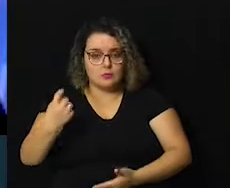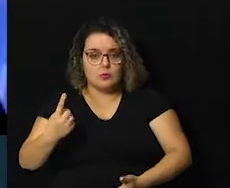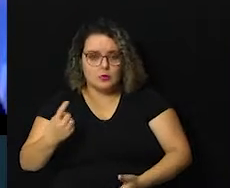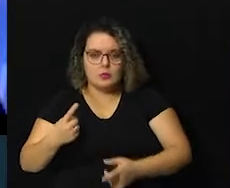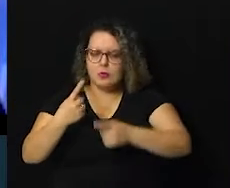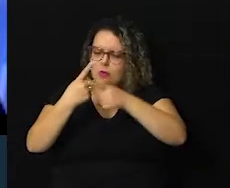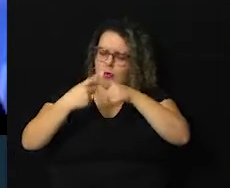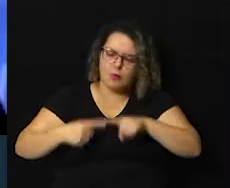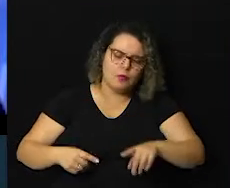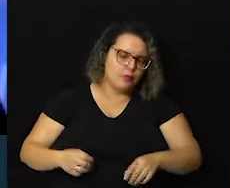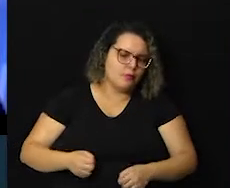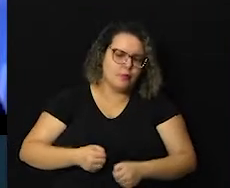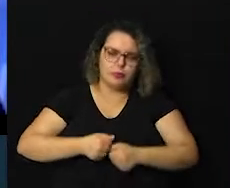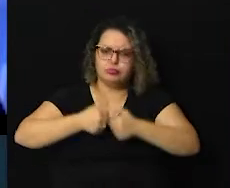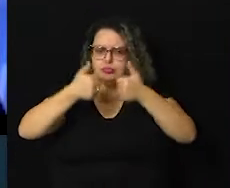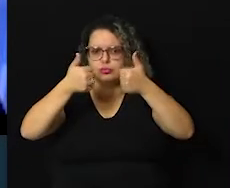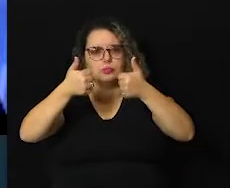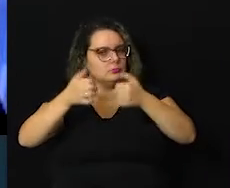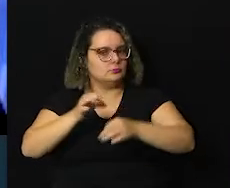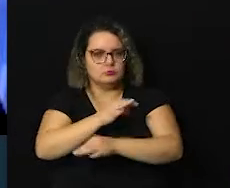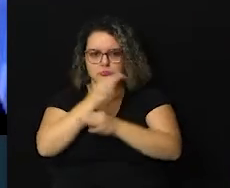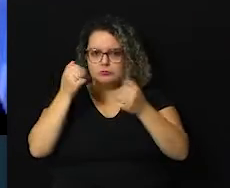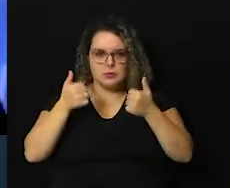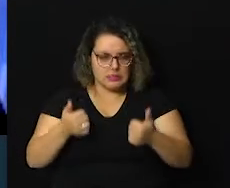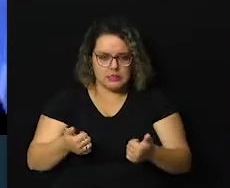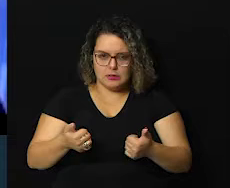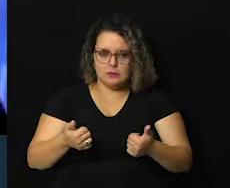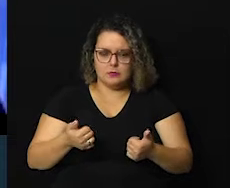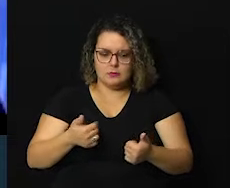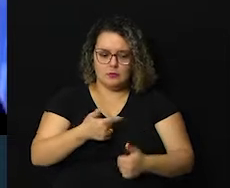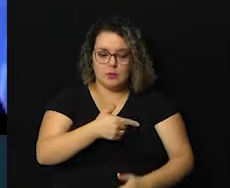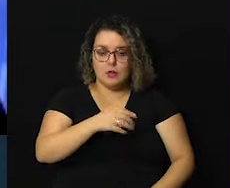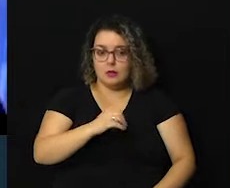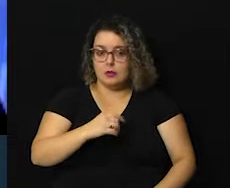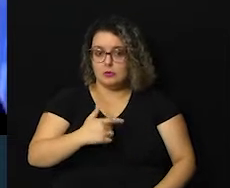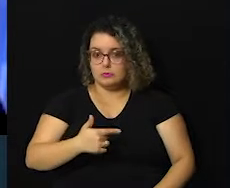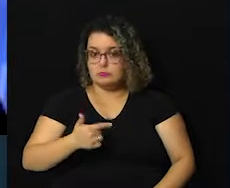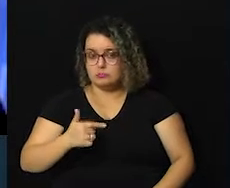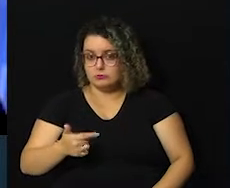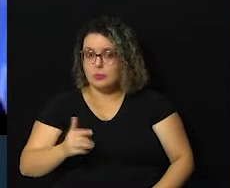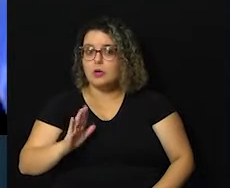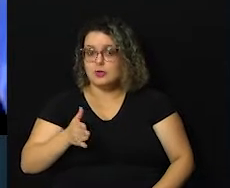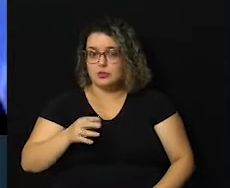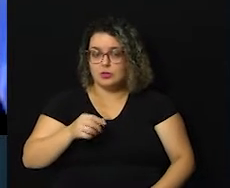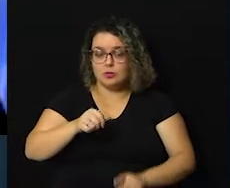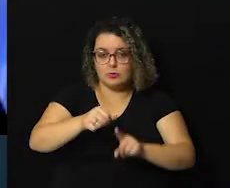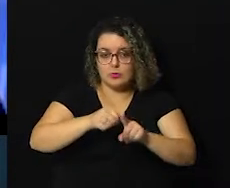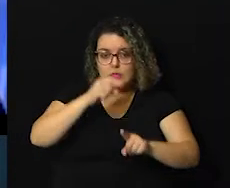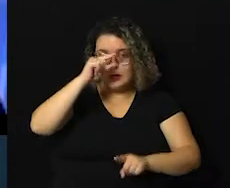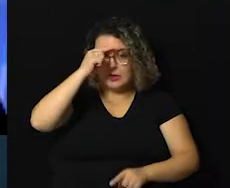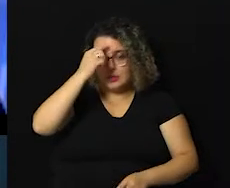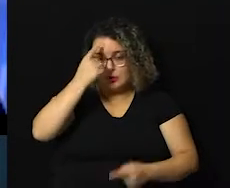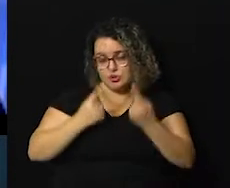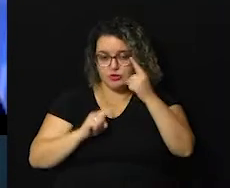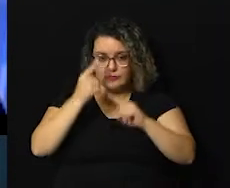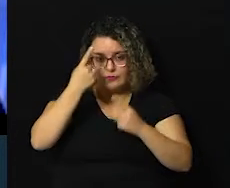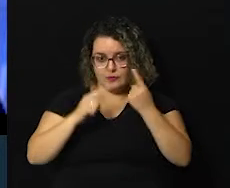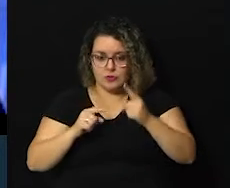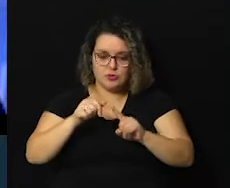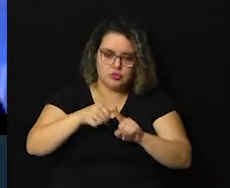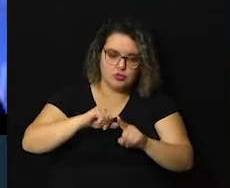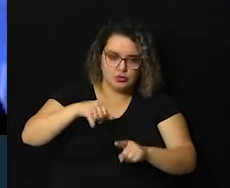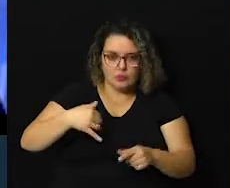e o nosso campeonato foi muito mas muito bem sucedido é tanto é que ir para 2022 agora a gente já em fevereiro já está lançando